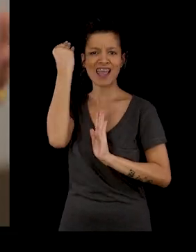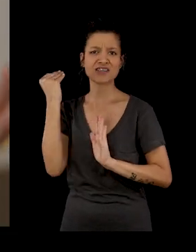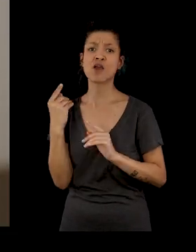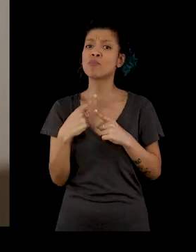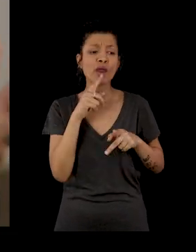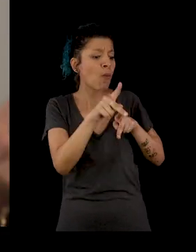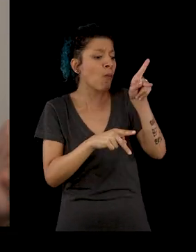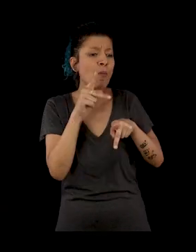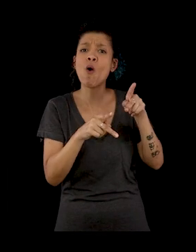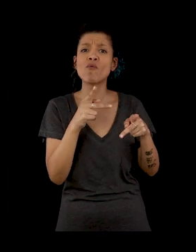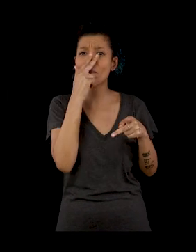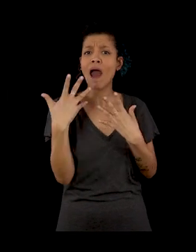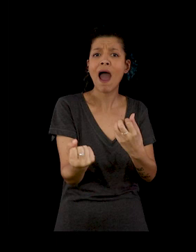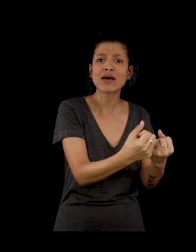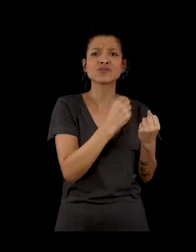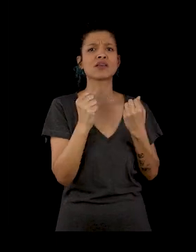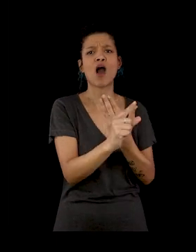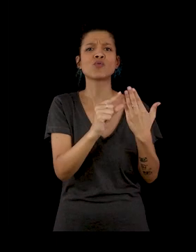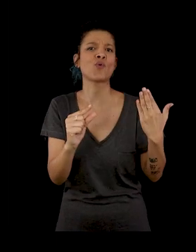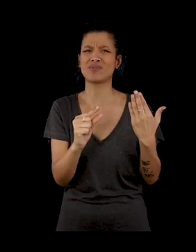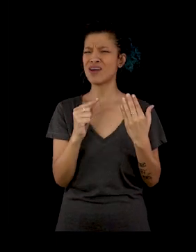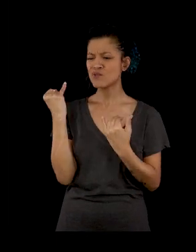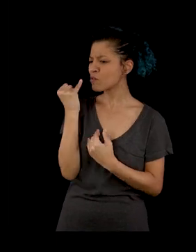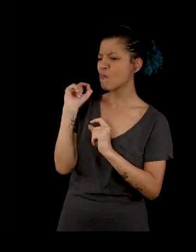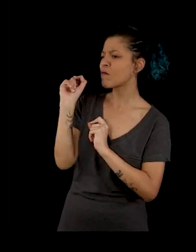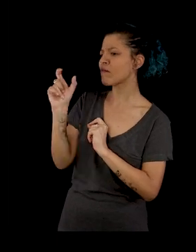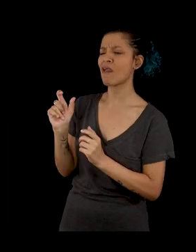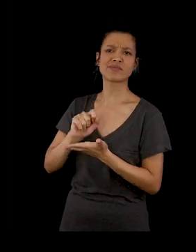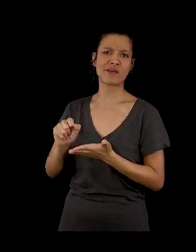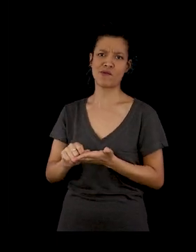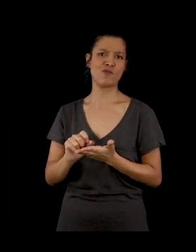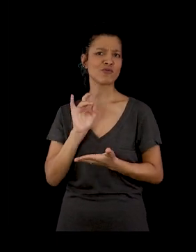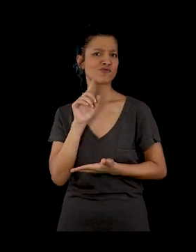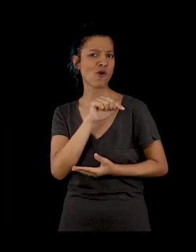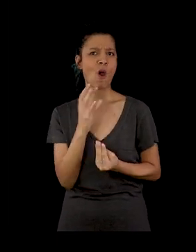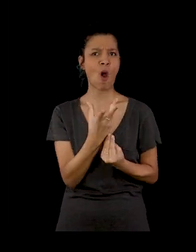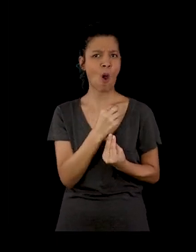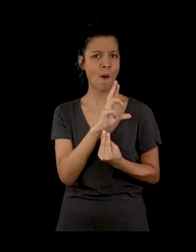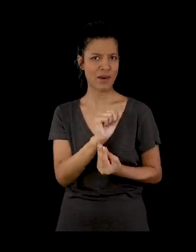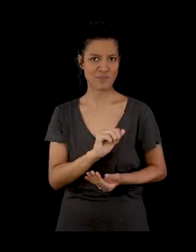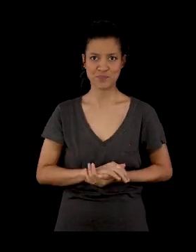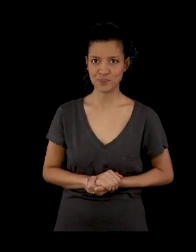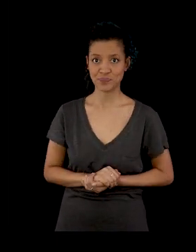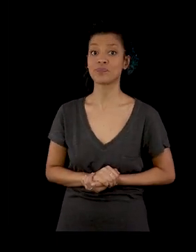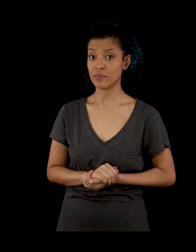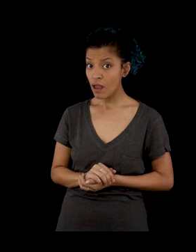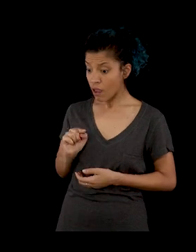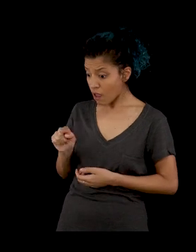que diz, não, não importa, é aquilo que existe. Eu acho que ele, por ser baiano, ele